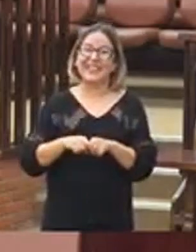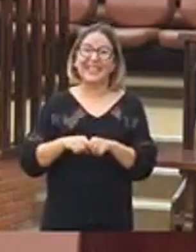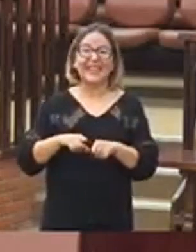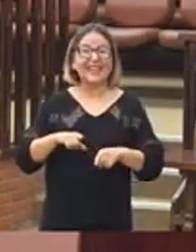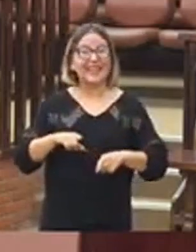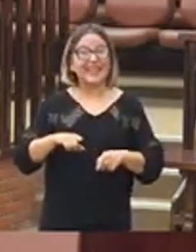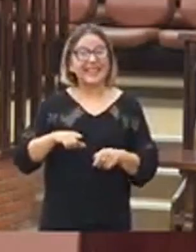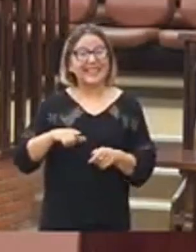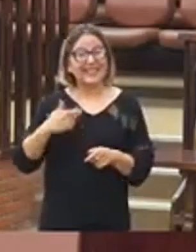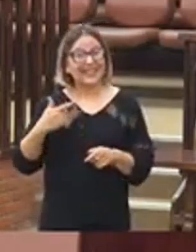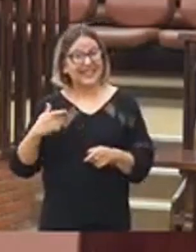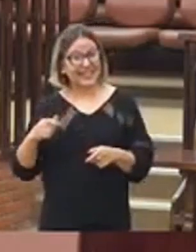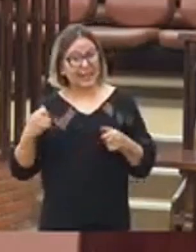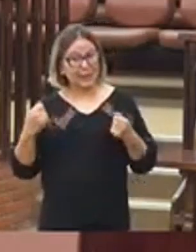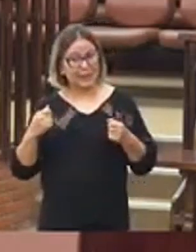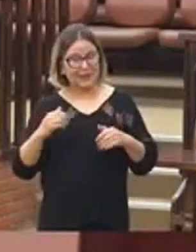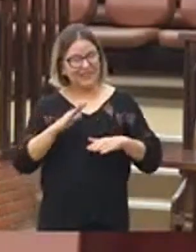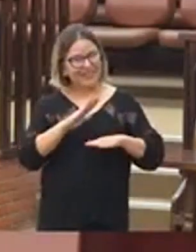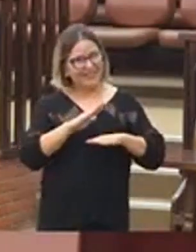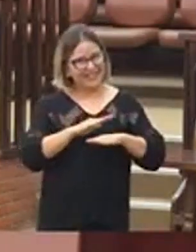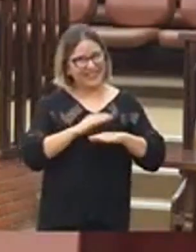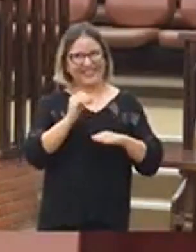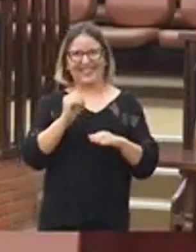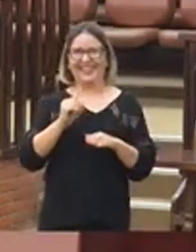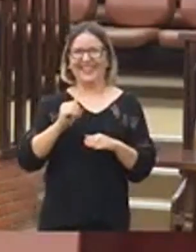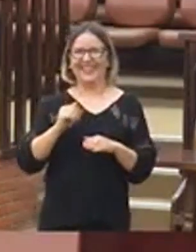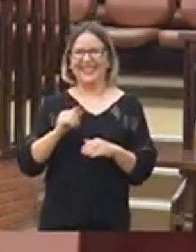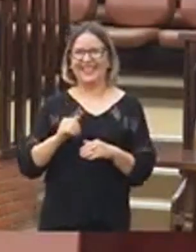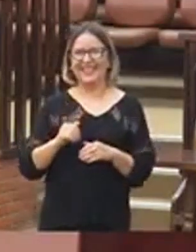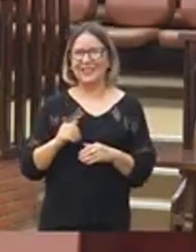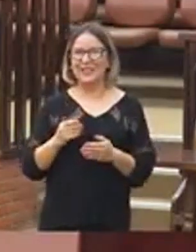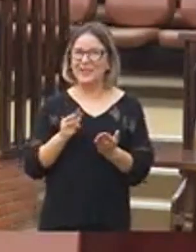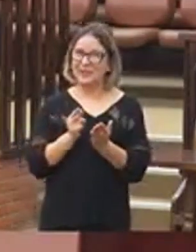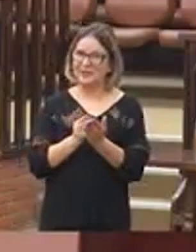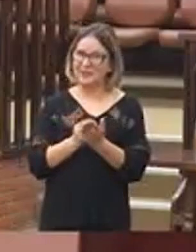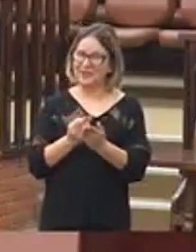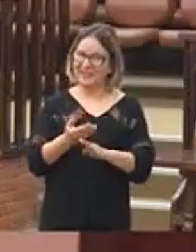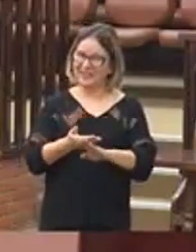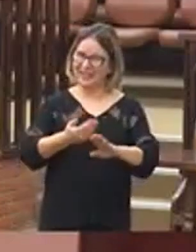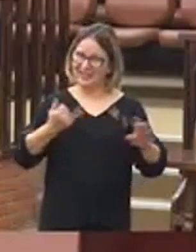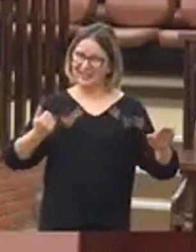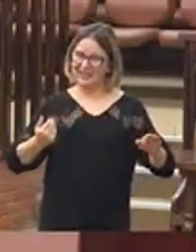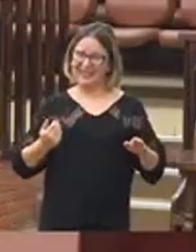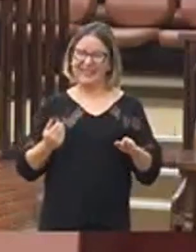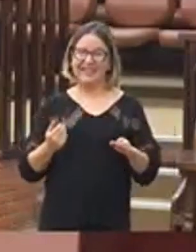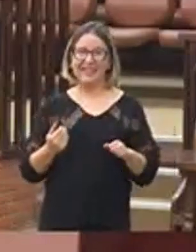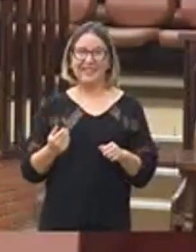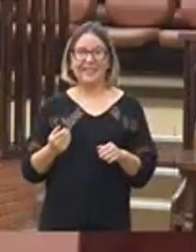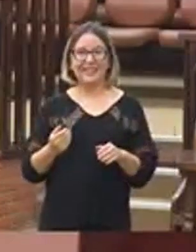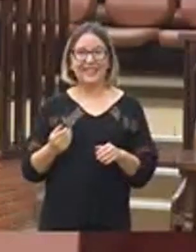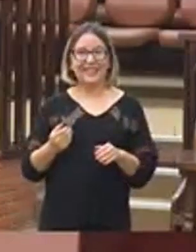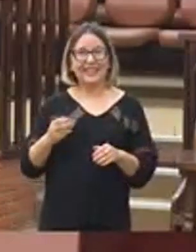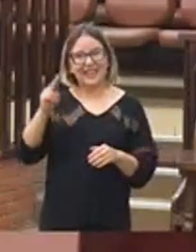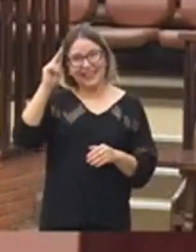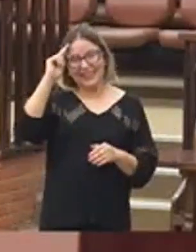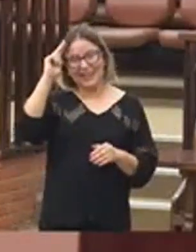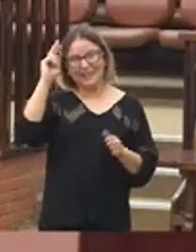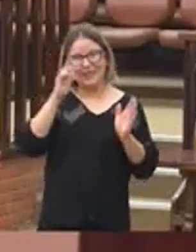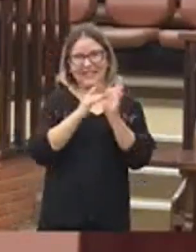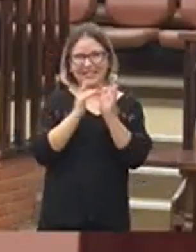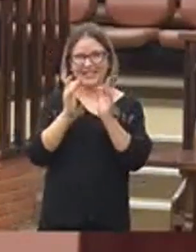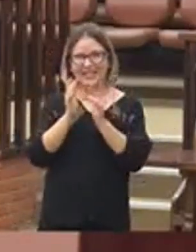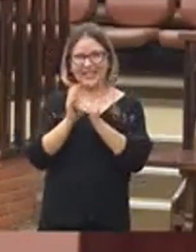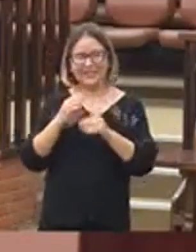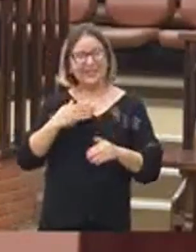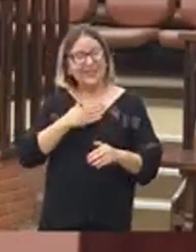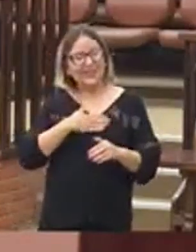tocar, infelizmente, porque tocar em gente é a especialidade de Jesus, e